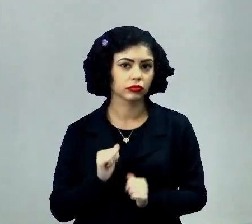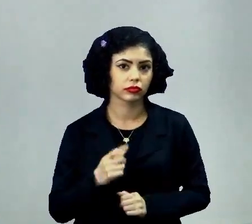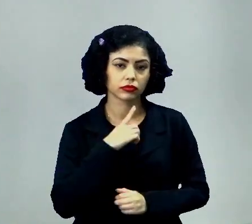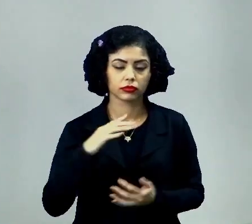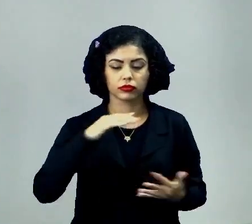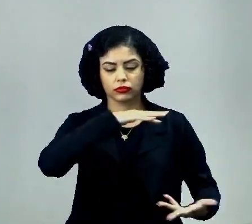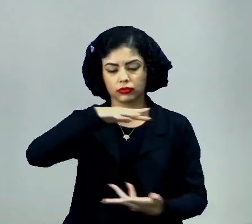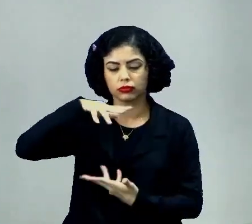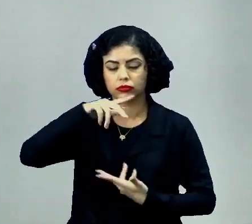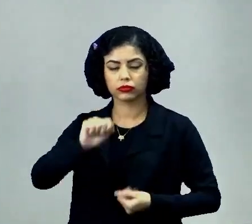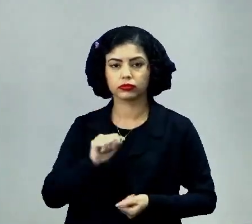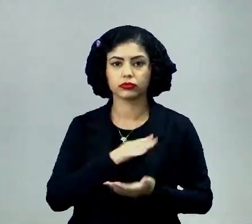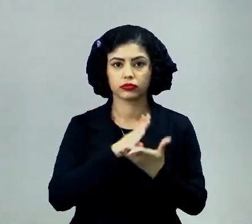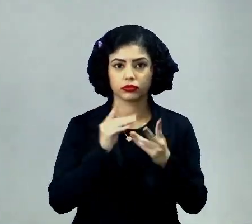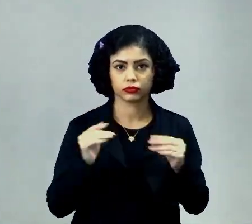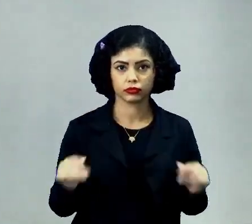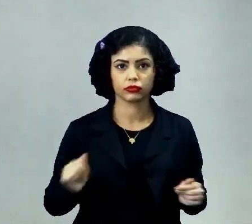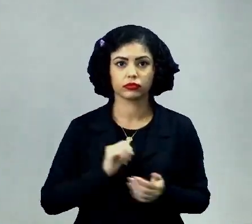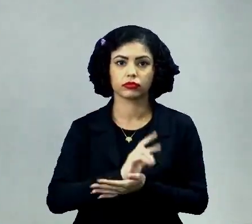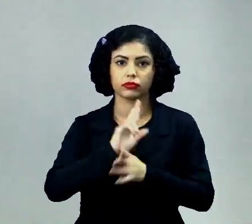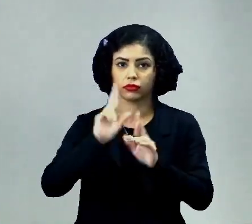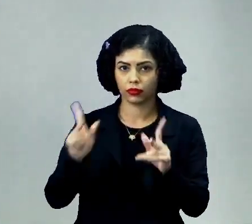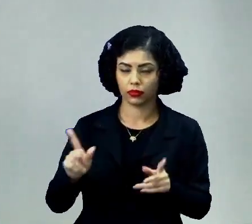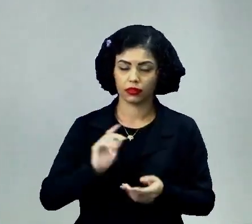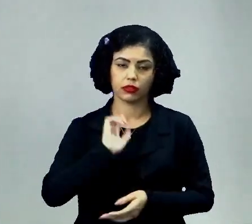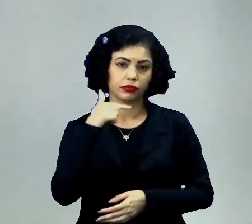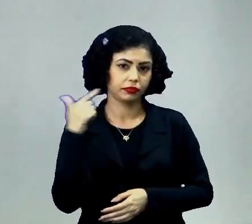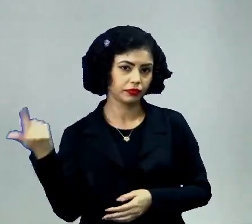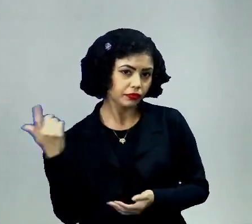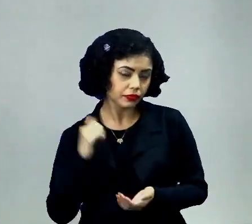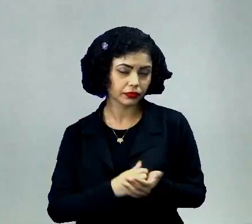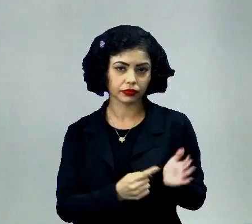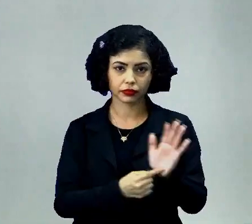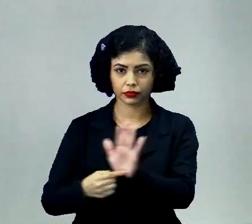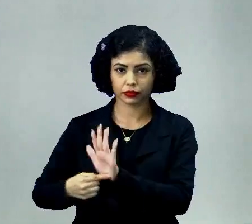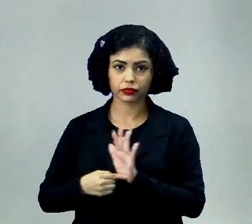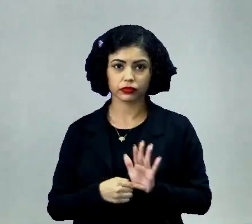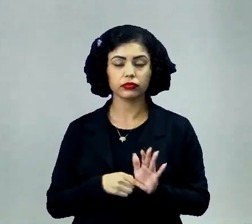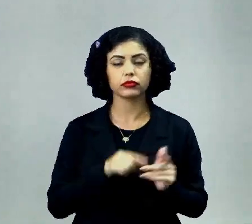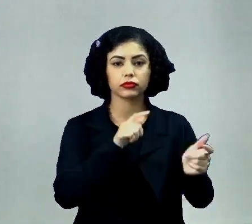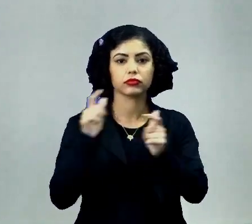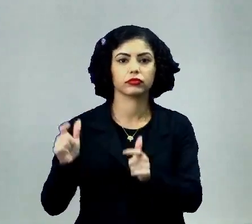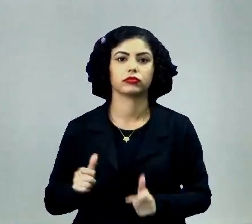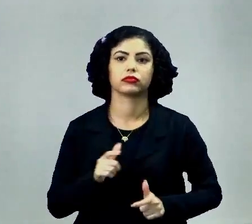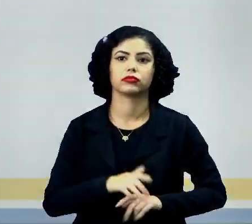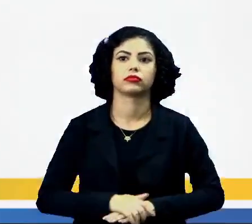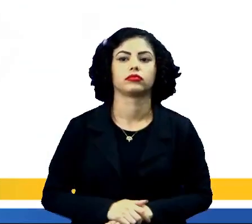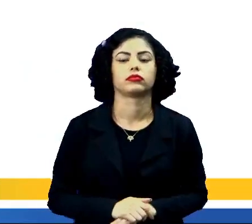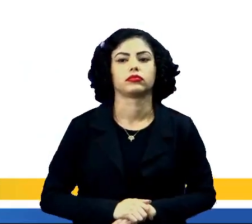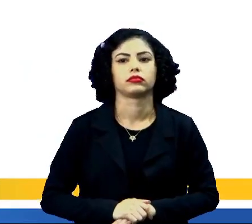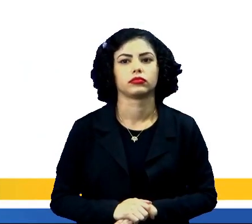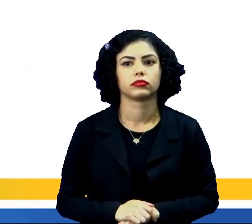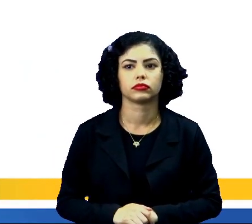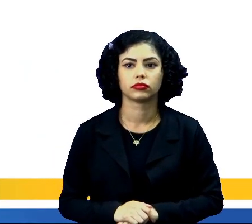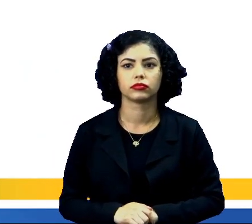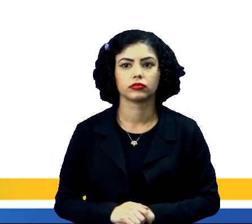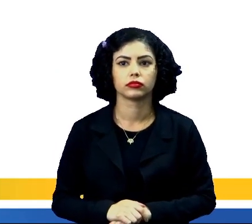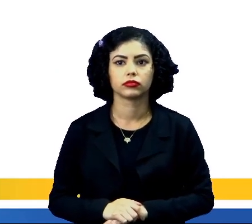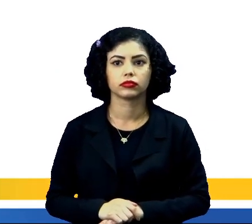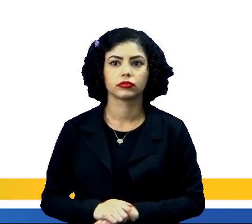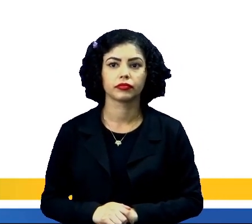aí o globo terrestre, e diversas outras representações do espaço.